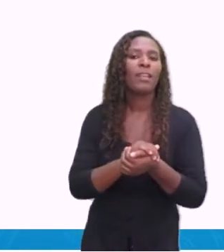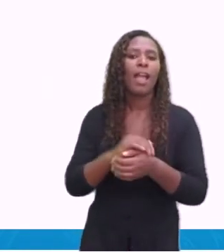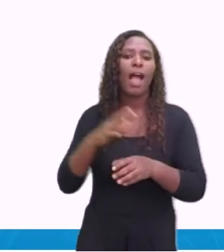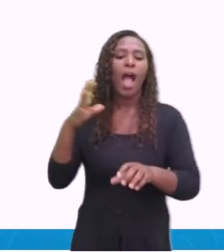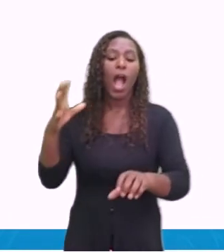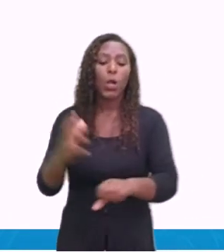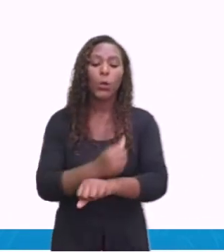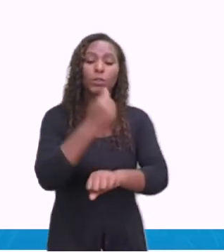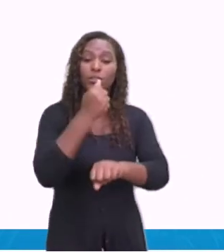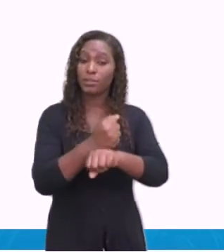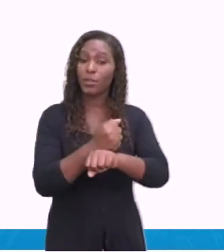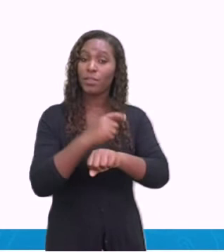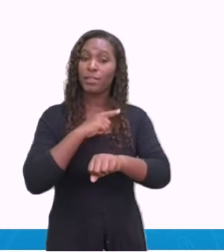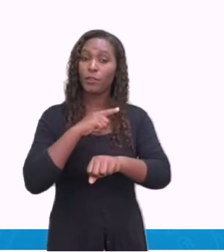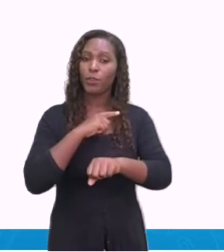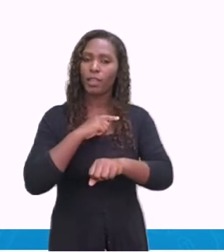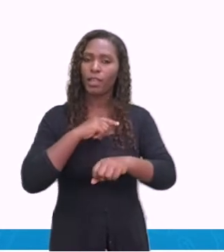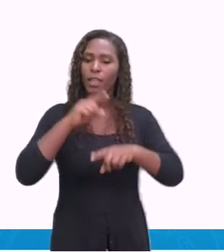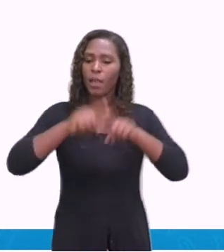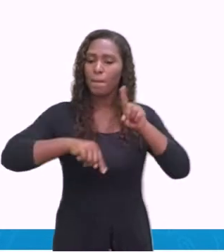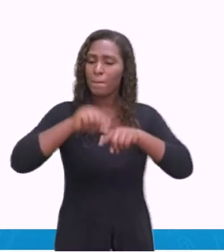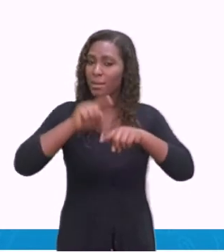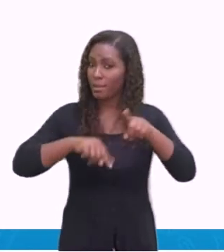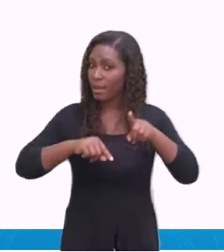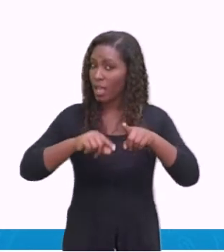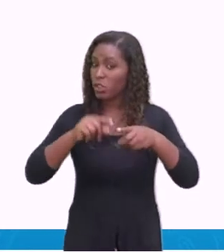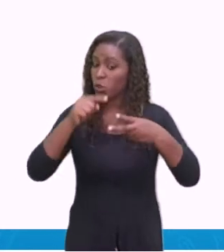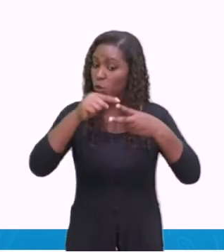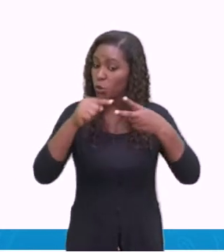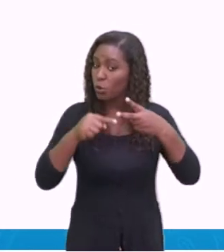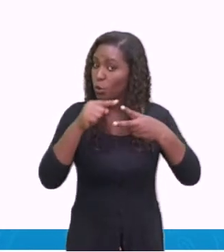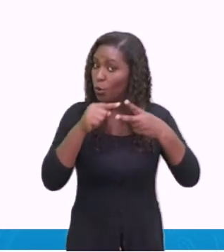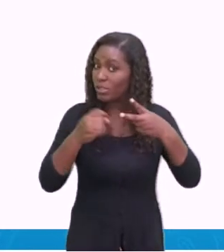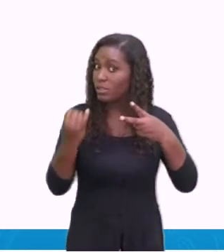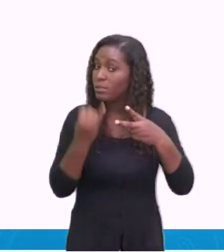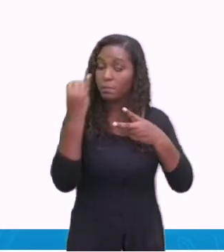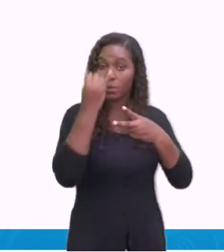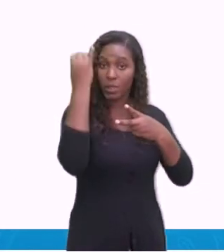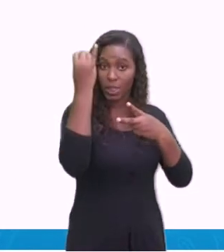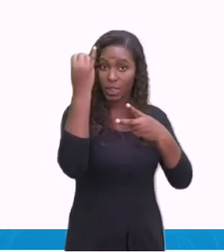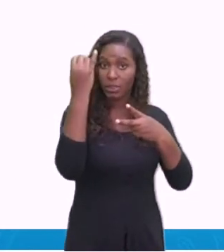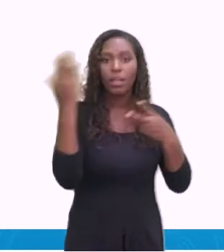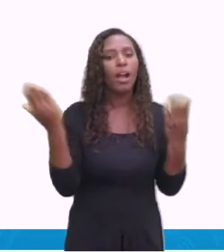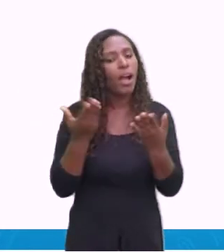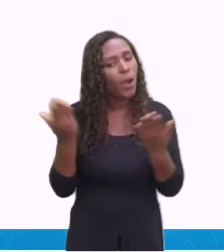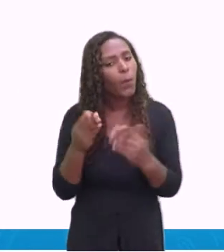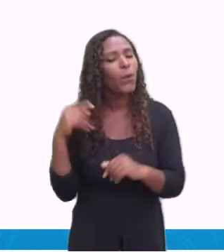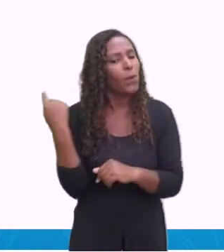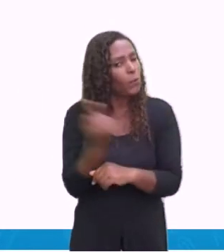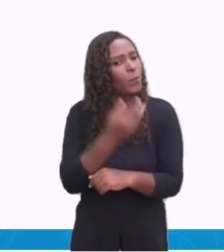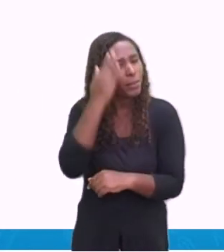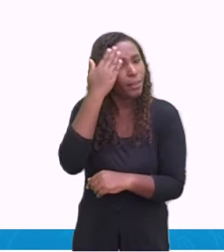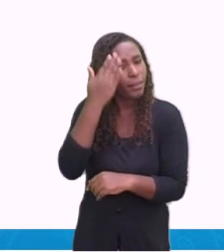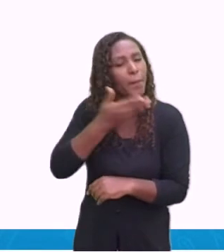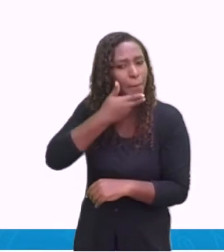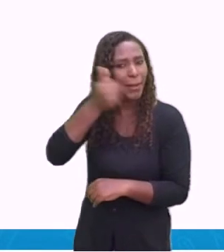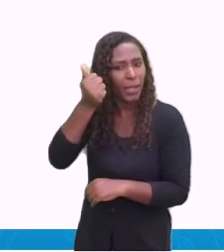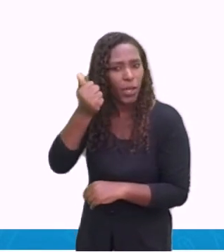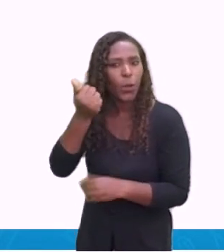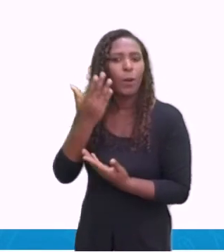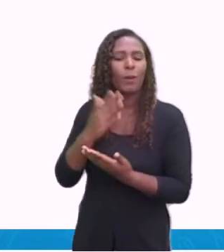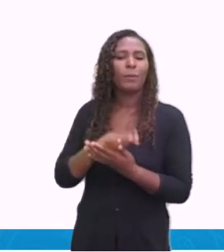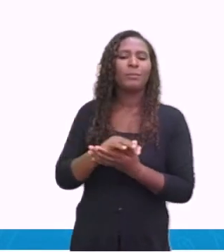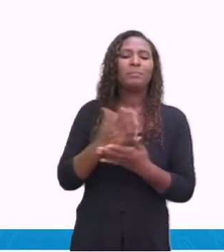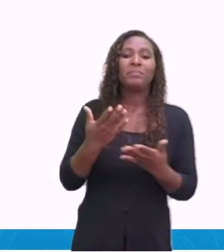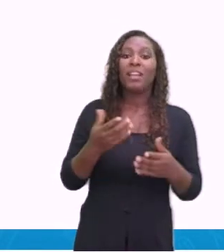duas matérias-primas. E agora nós vamos entender este processo econômico na açucareira. As principais